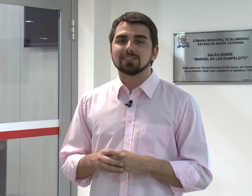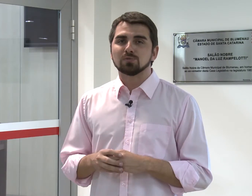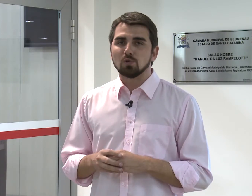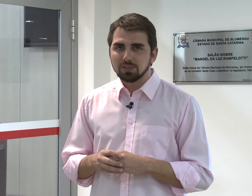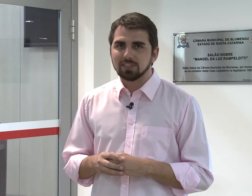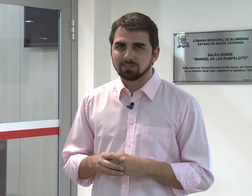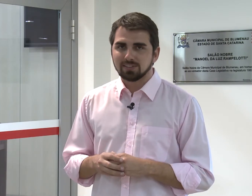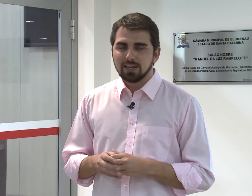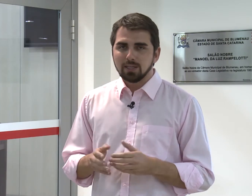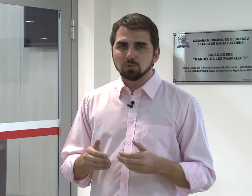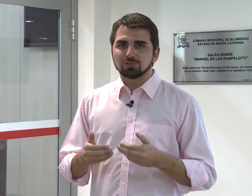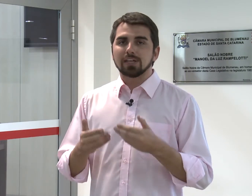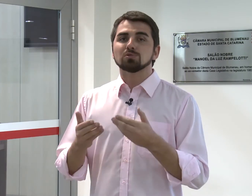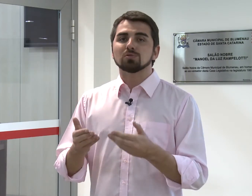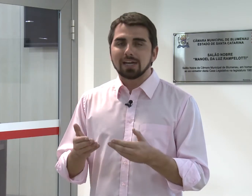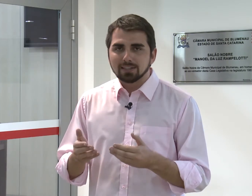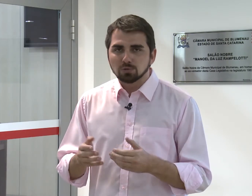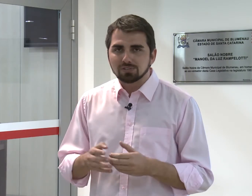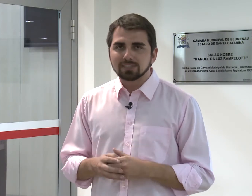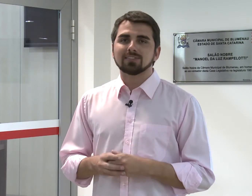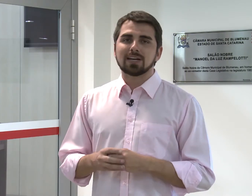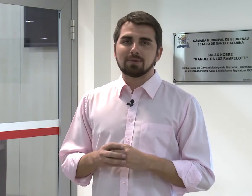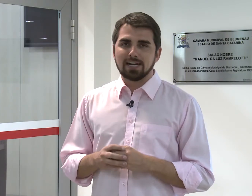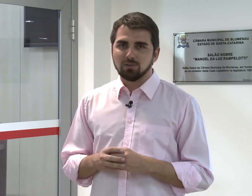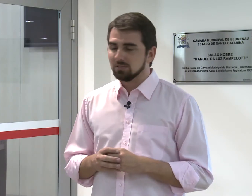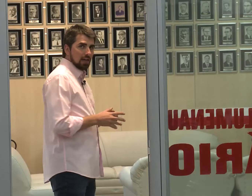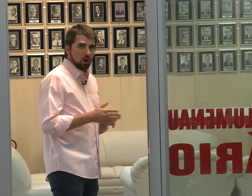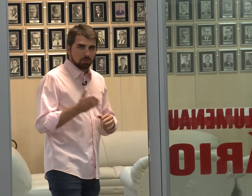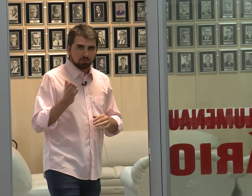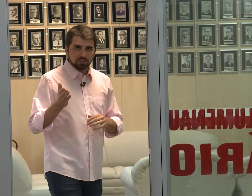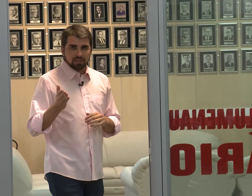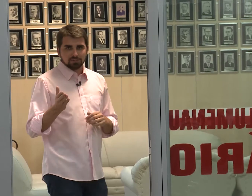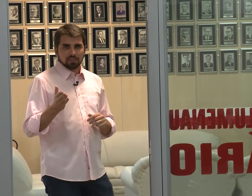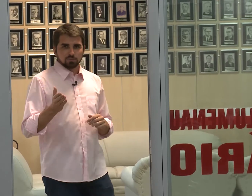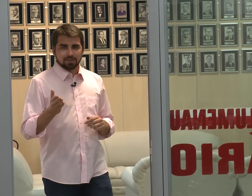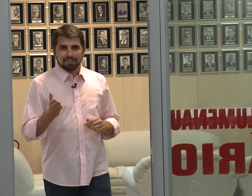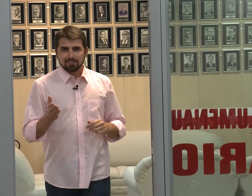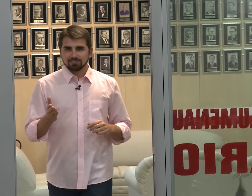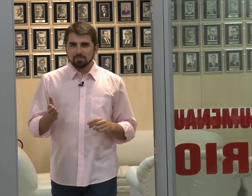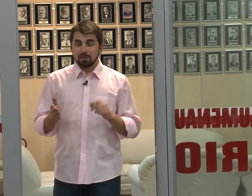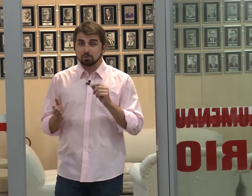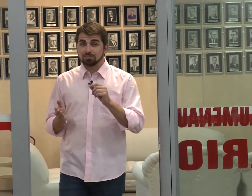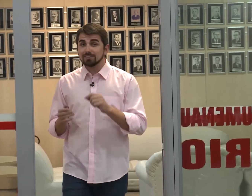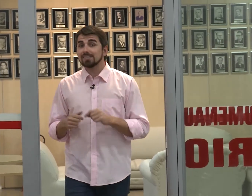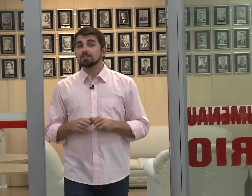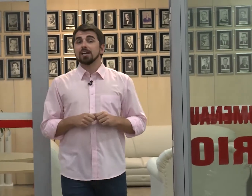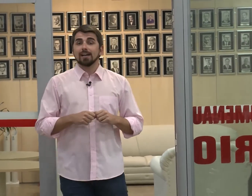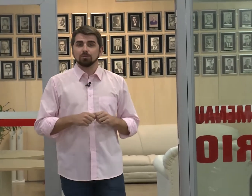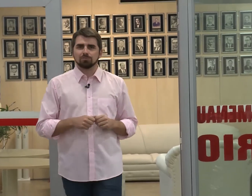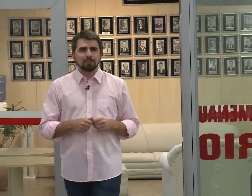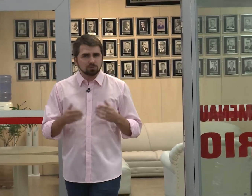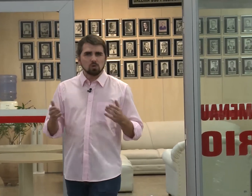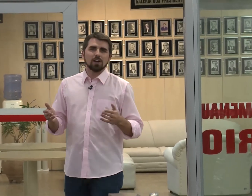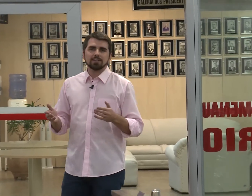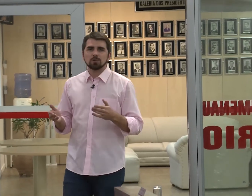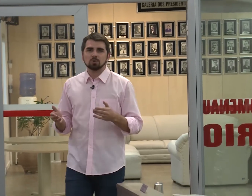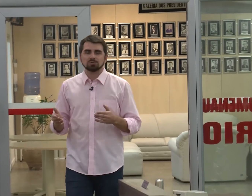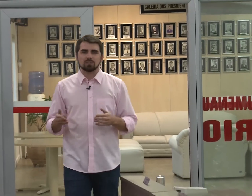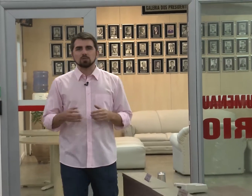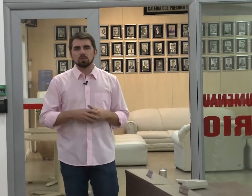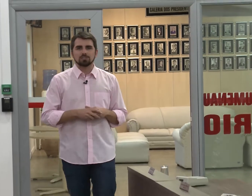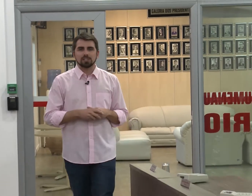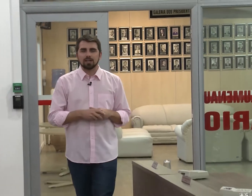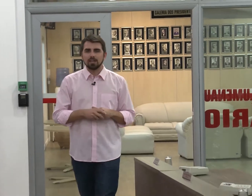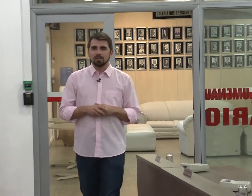atividades desenvolvidas e os resultados desse trabalho. A oportunidade de experiência para os estagiários, a história de